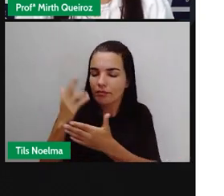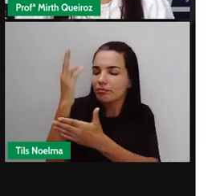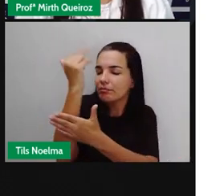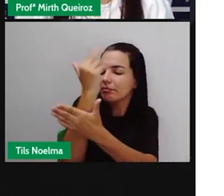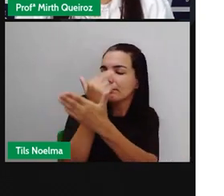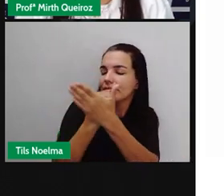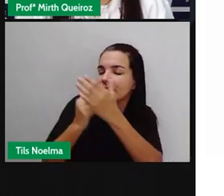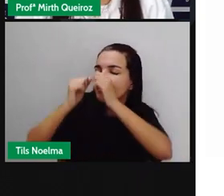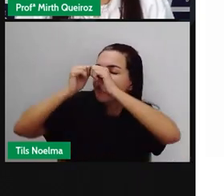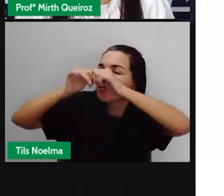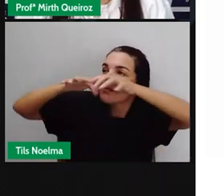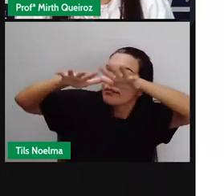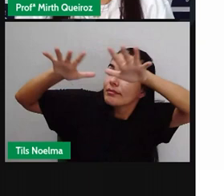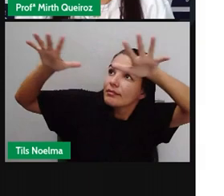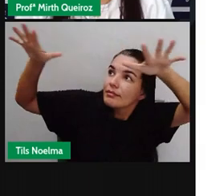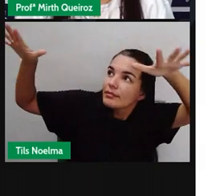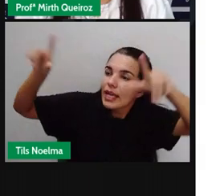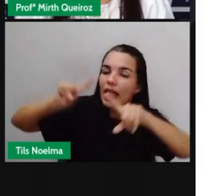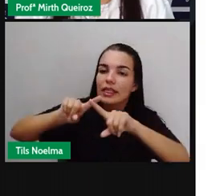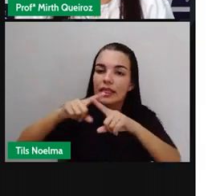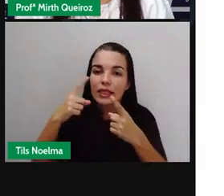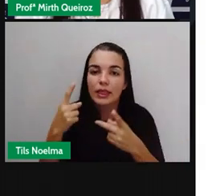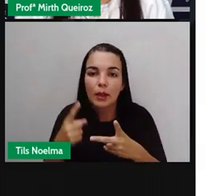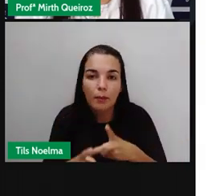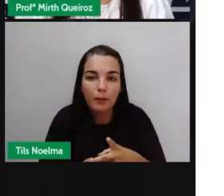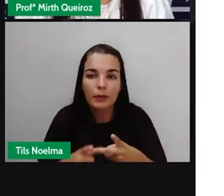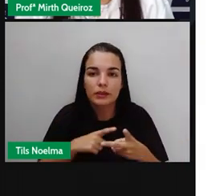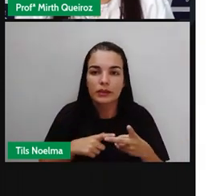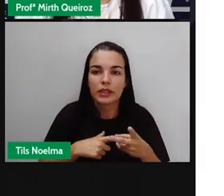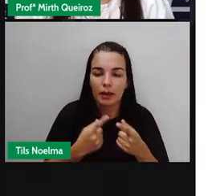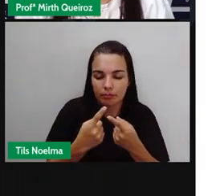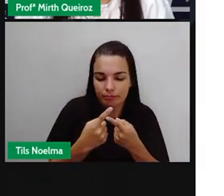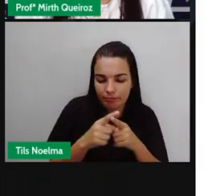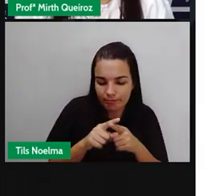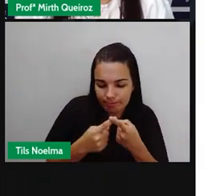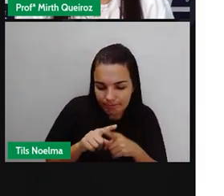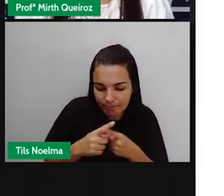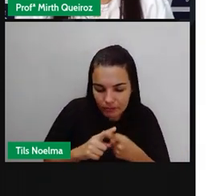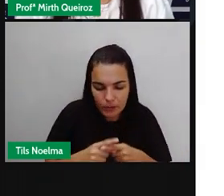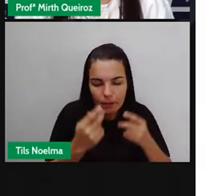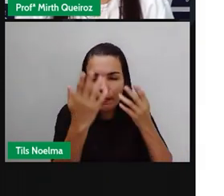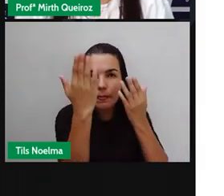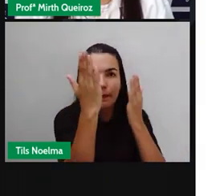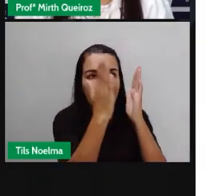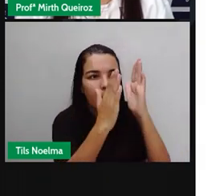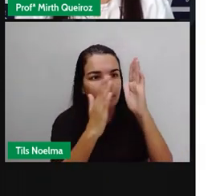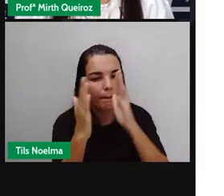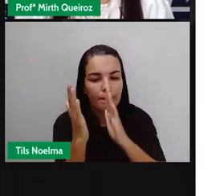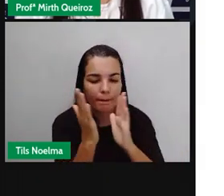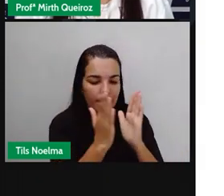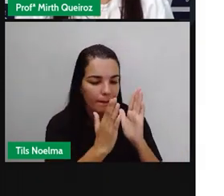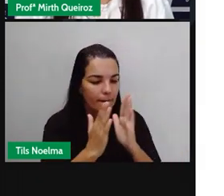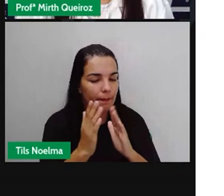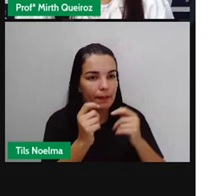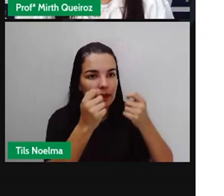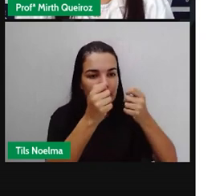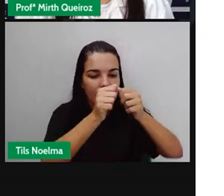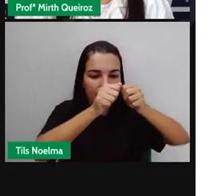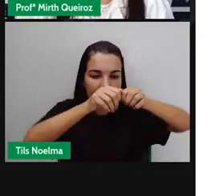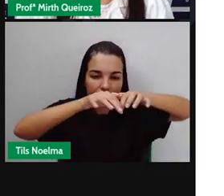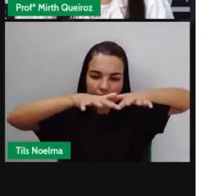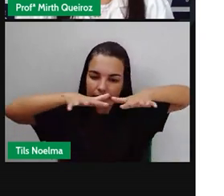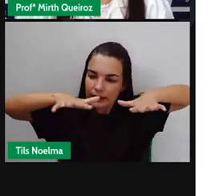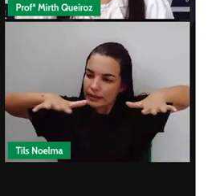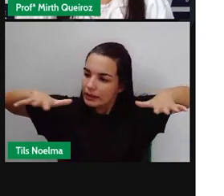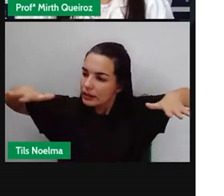horizonte. Depois, lãs mais vivas, quentes lãs, iam tecendo hora a hora em longo tapete